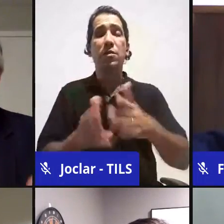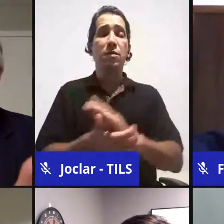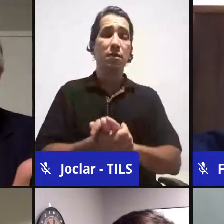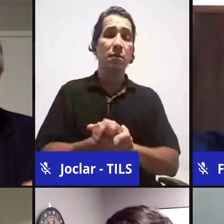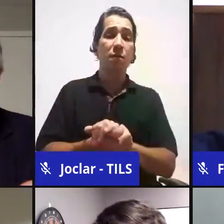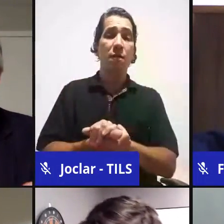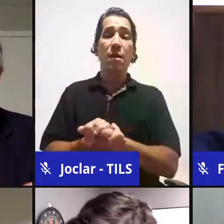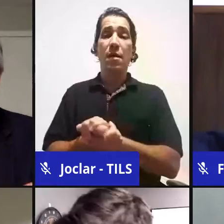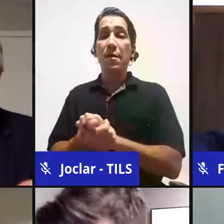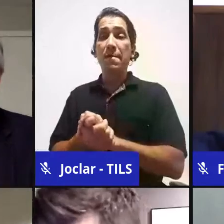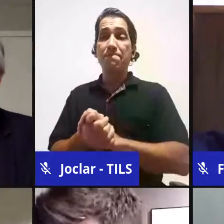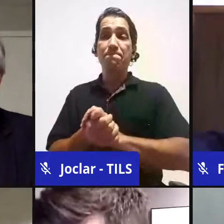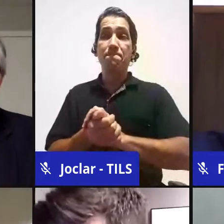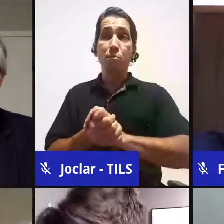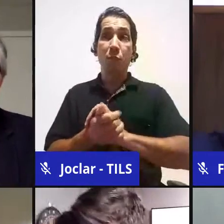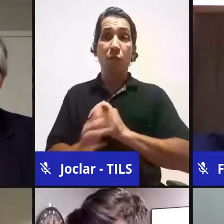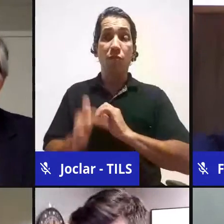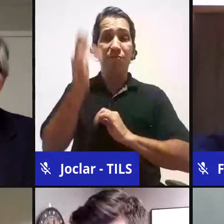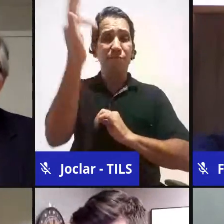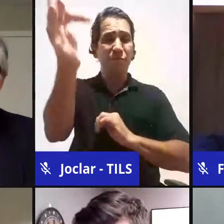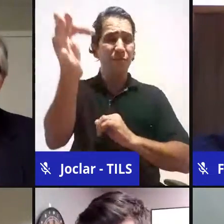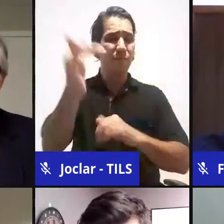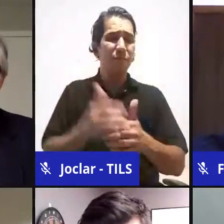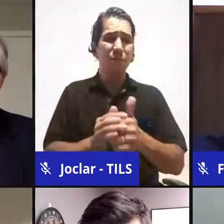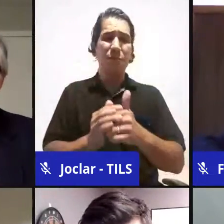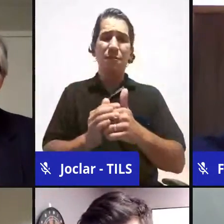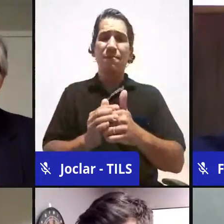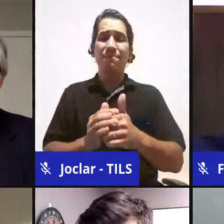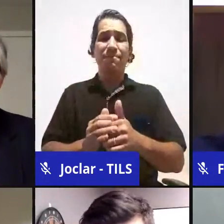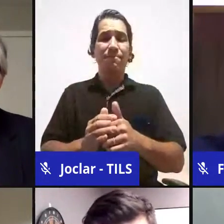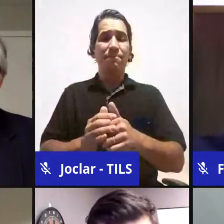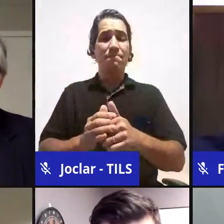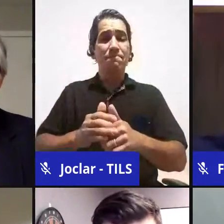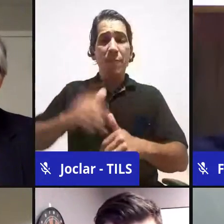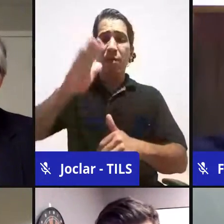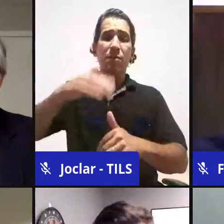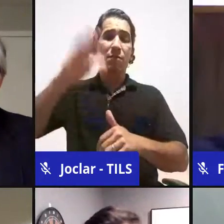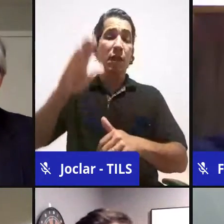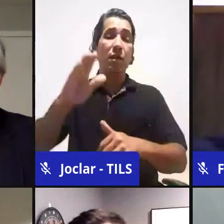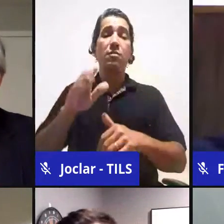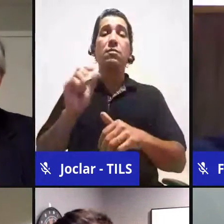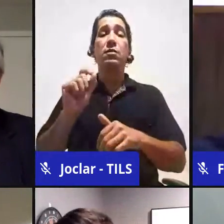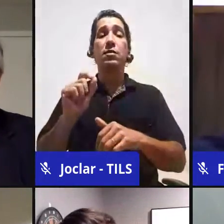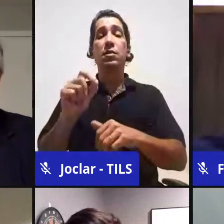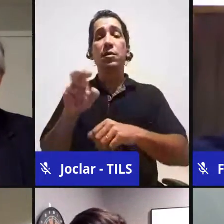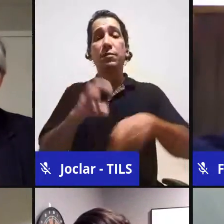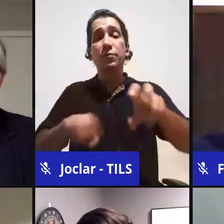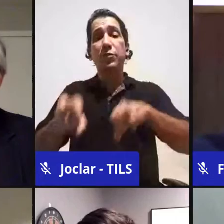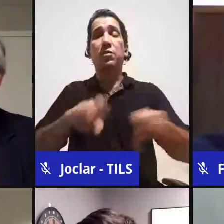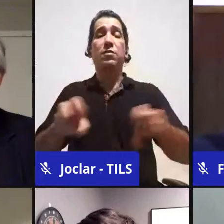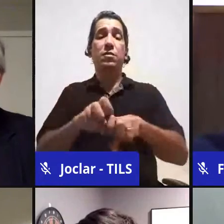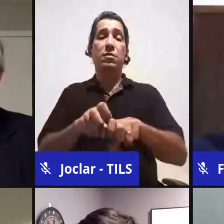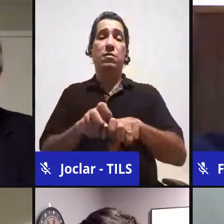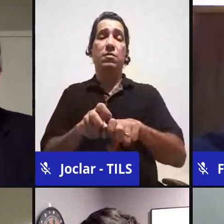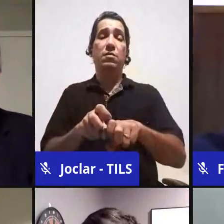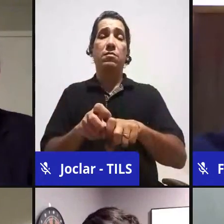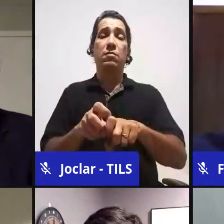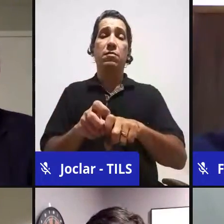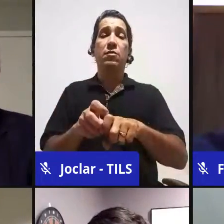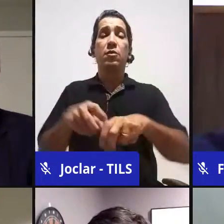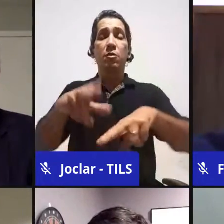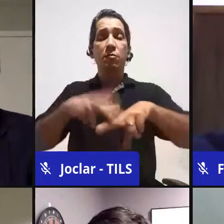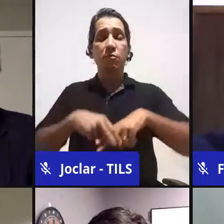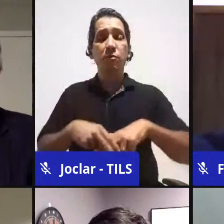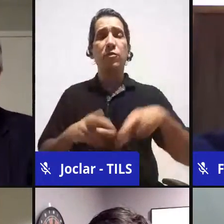ser cada vez mais digital. Então, quando eu fiz referência à inclusão social, um dos grandes desafios é a